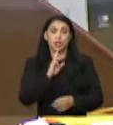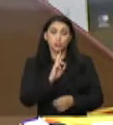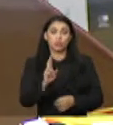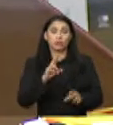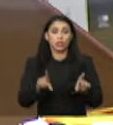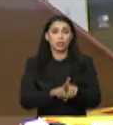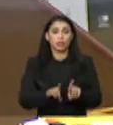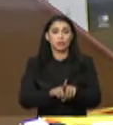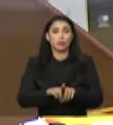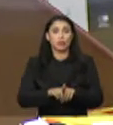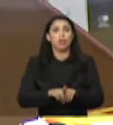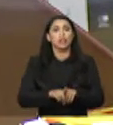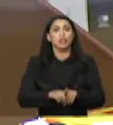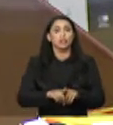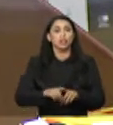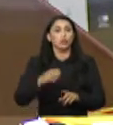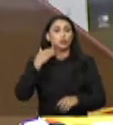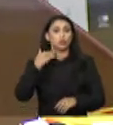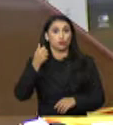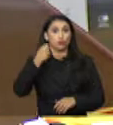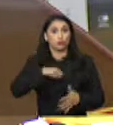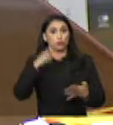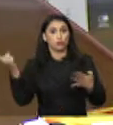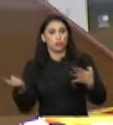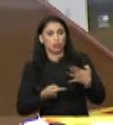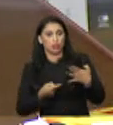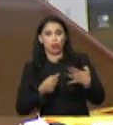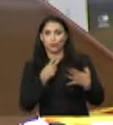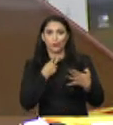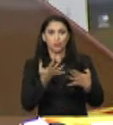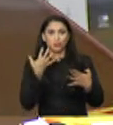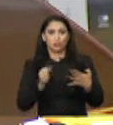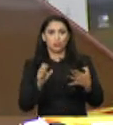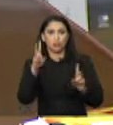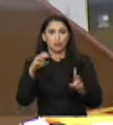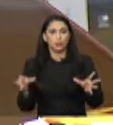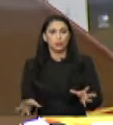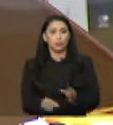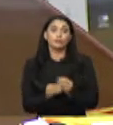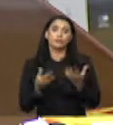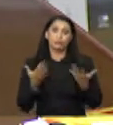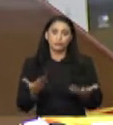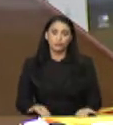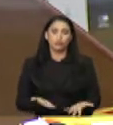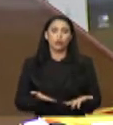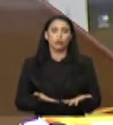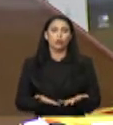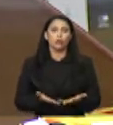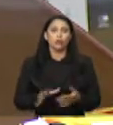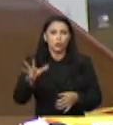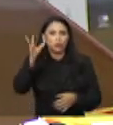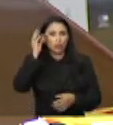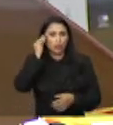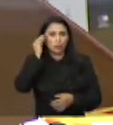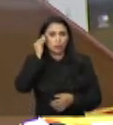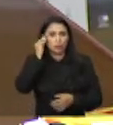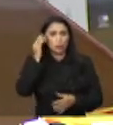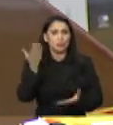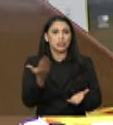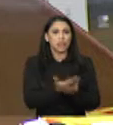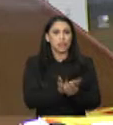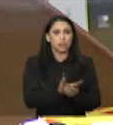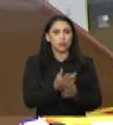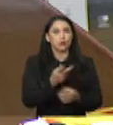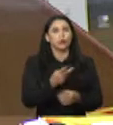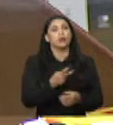ou de consequência assemelhada perante juiz de primeiro grau não pode ser admitido fechou acima de fato uma interpretação que considerasse a